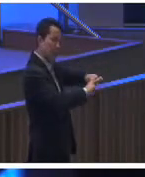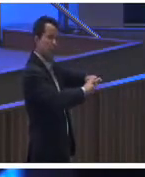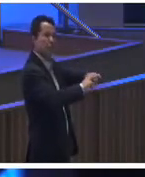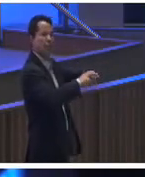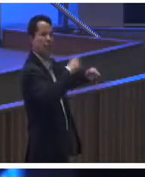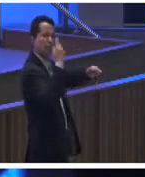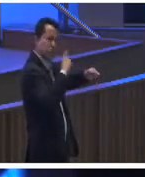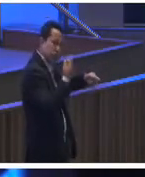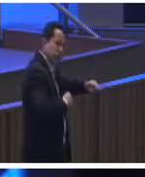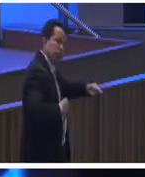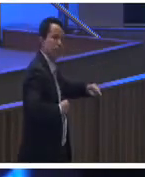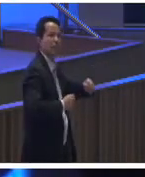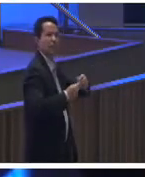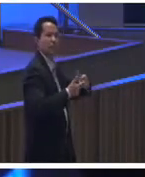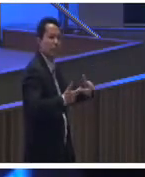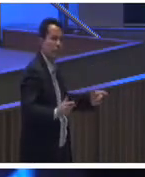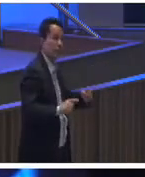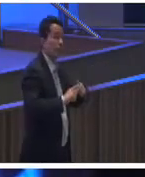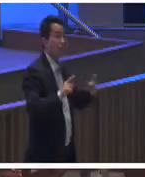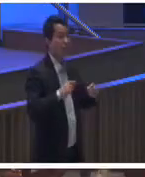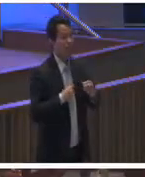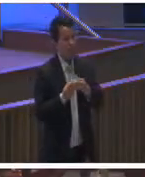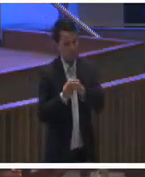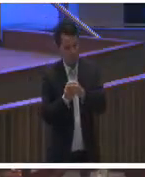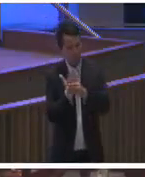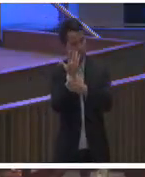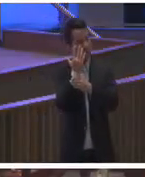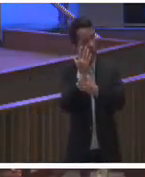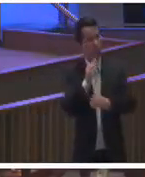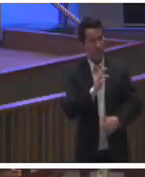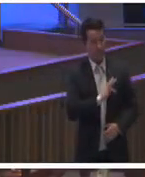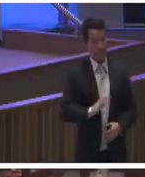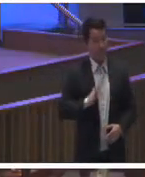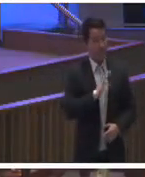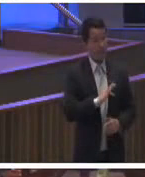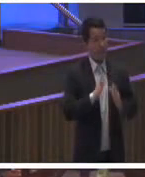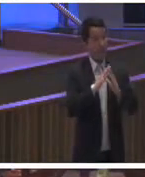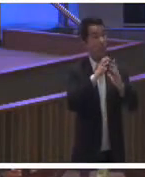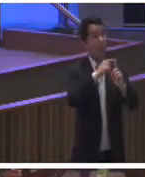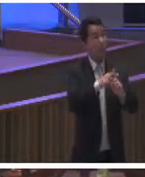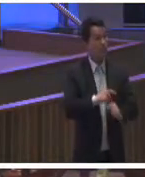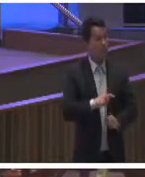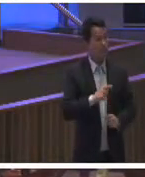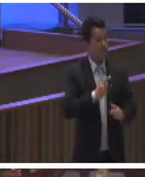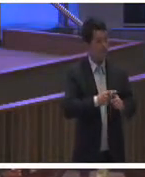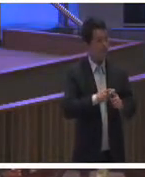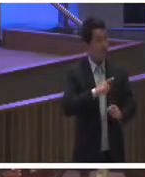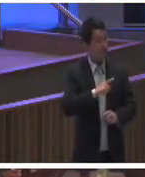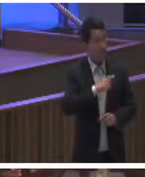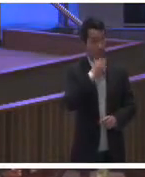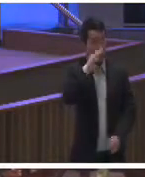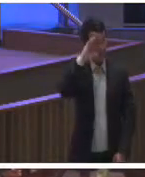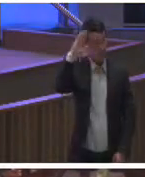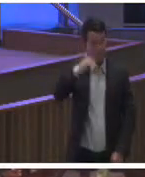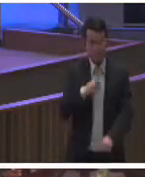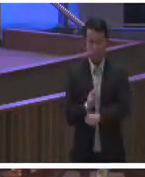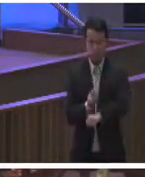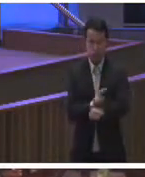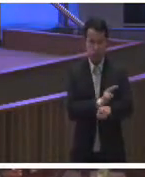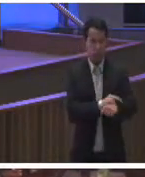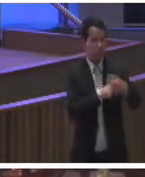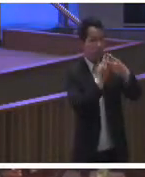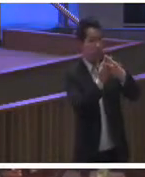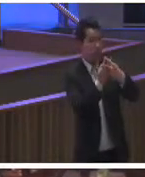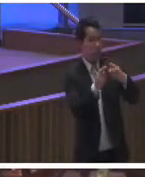do Espírito, uma igreja nasceu na cidade de Filipos. O carcereiro se converte, Lídia se converte, uma obra de